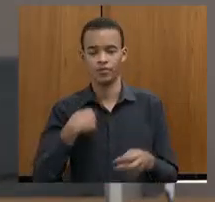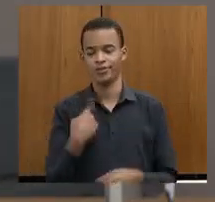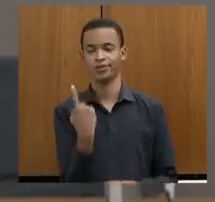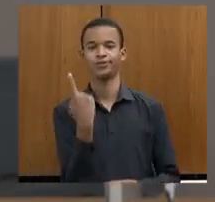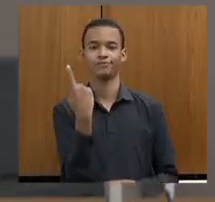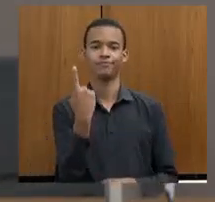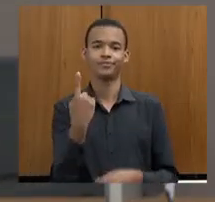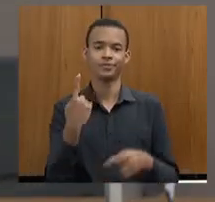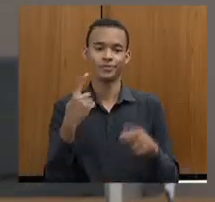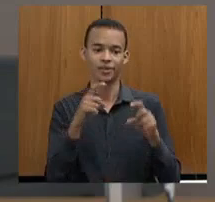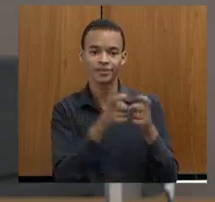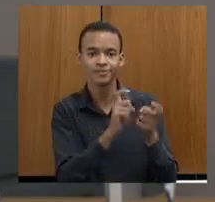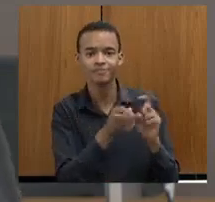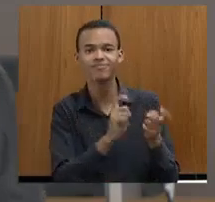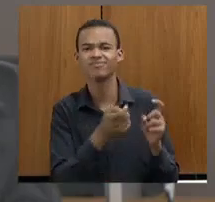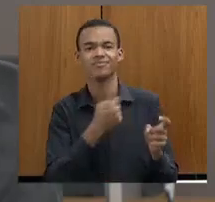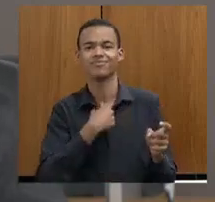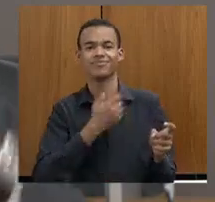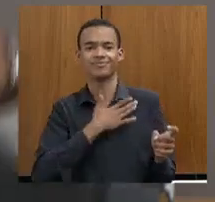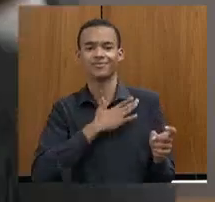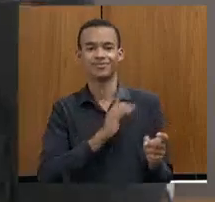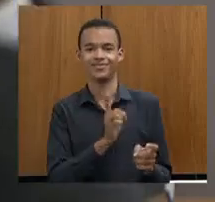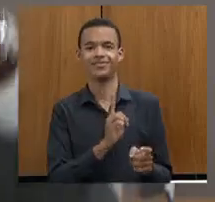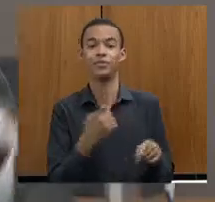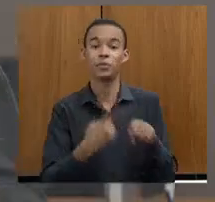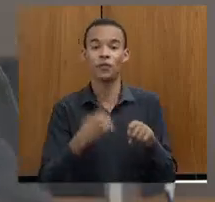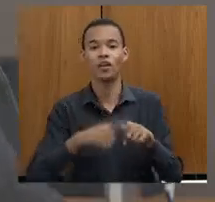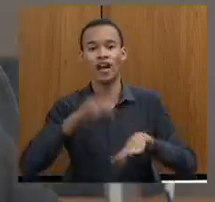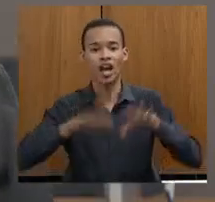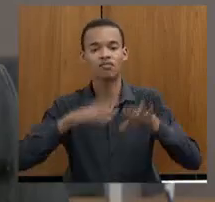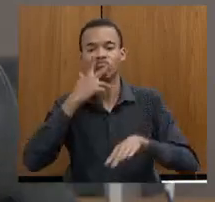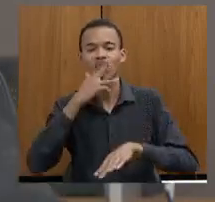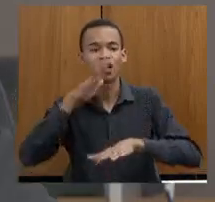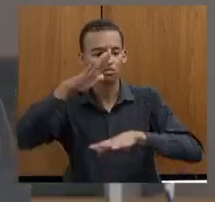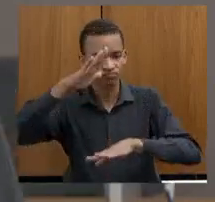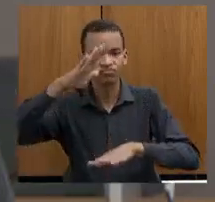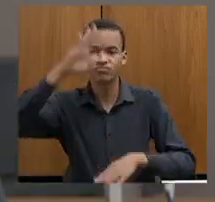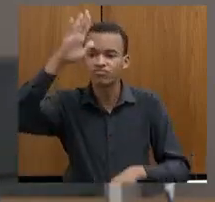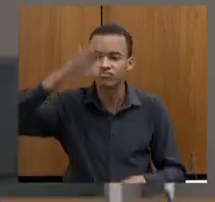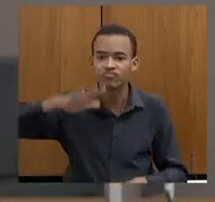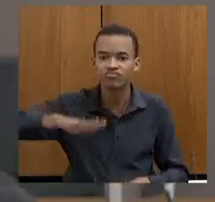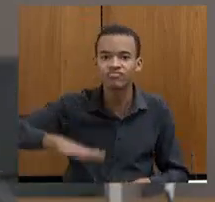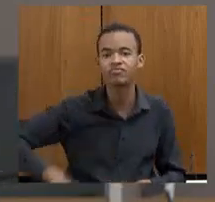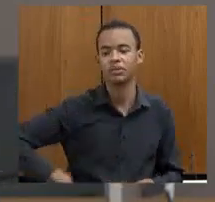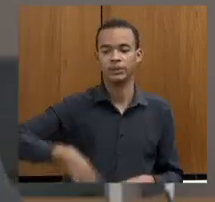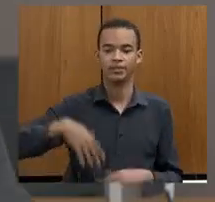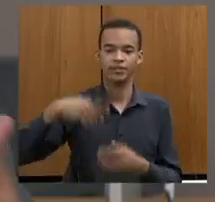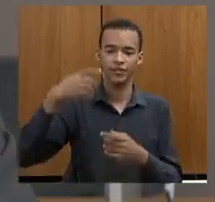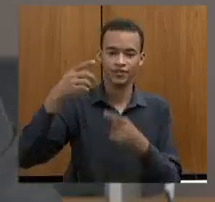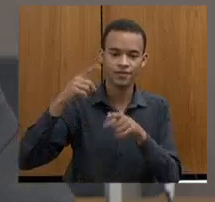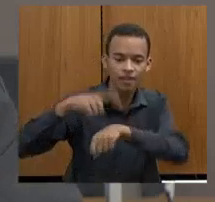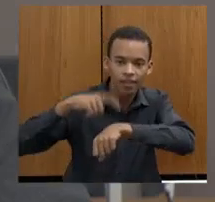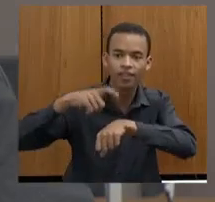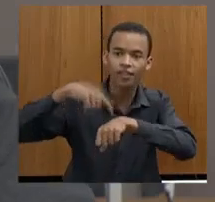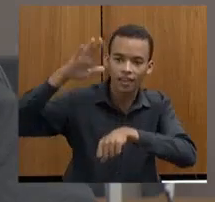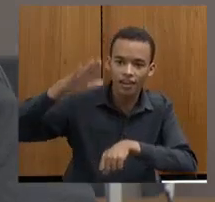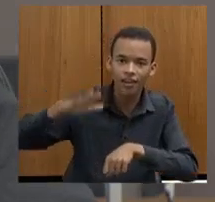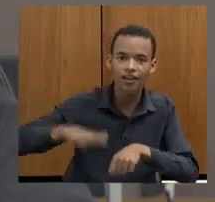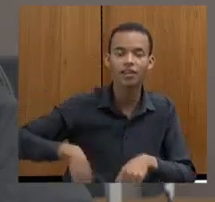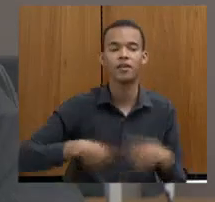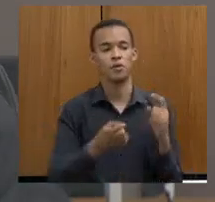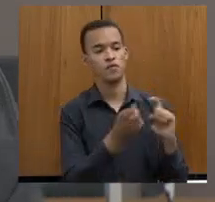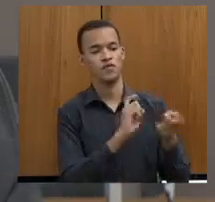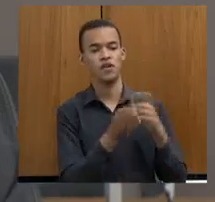menos gosta de fazer as reuniões da cofins porque a tarde inteira de reuniões da cofins debatendo discutindo né